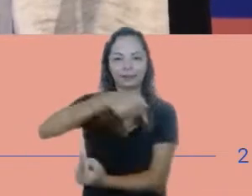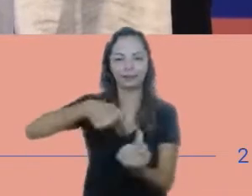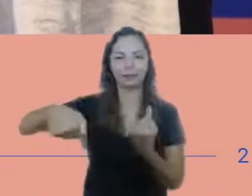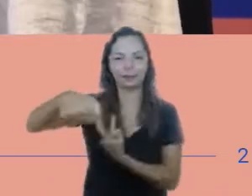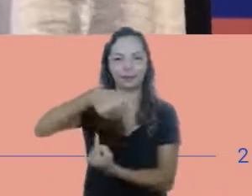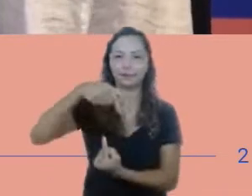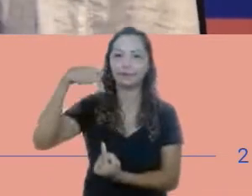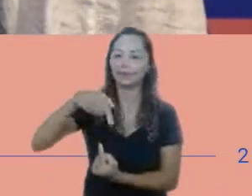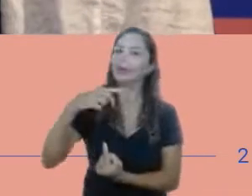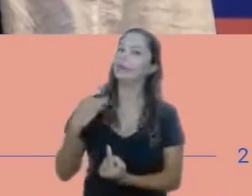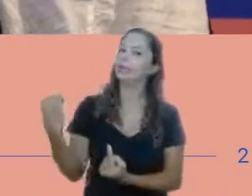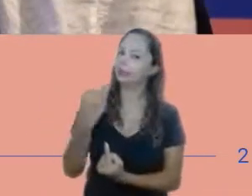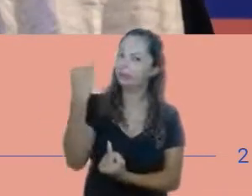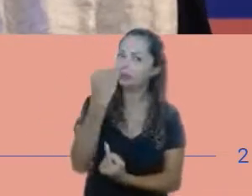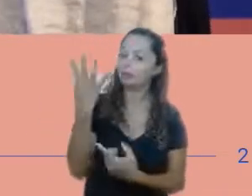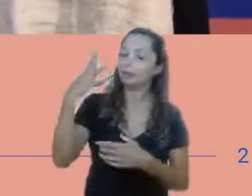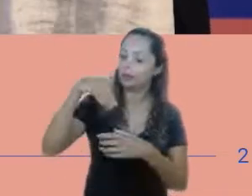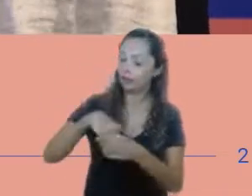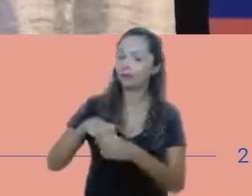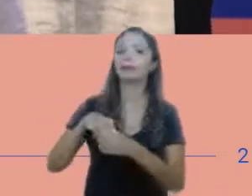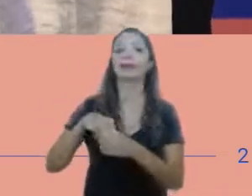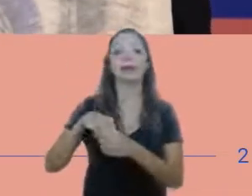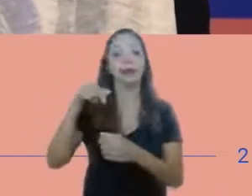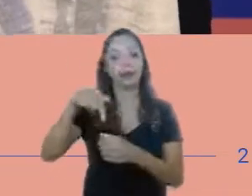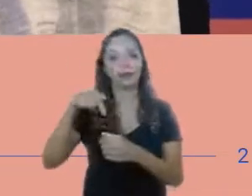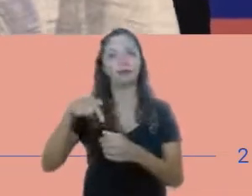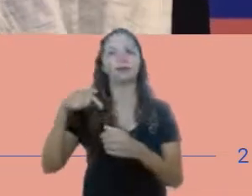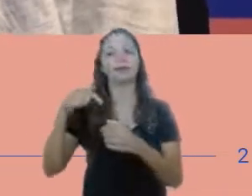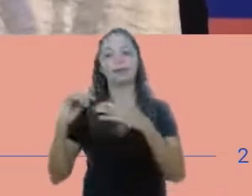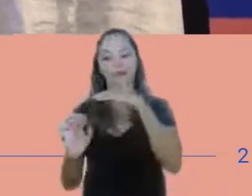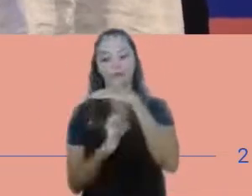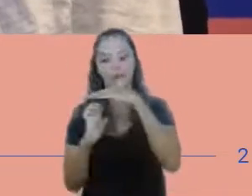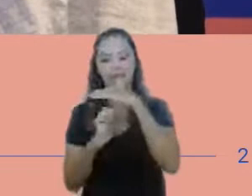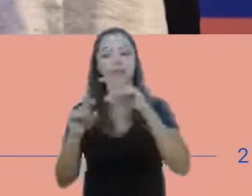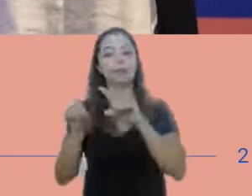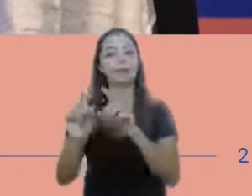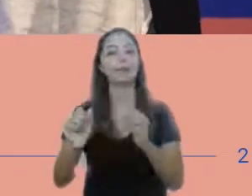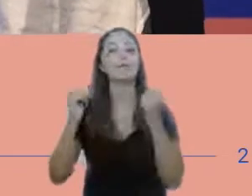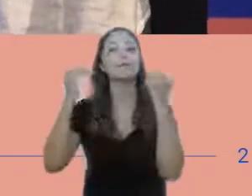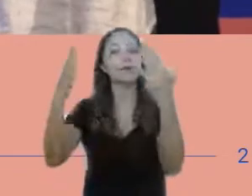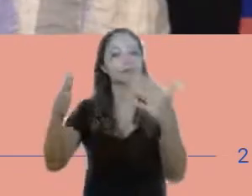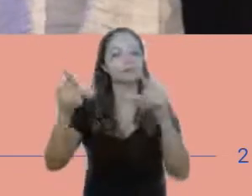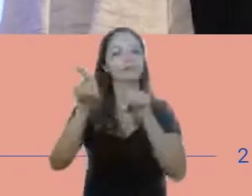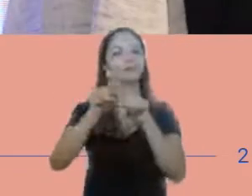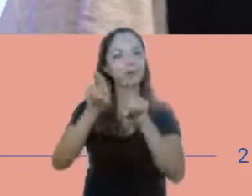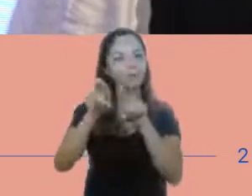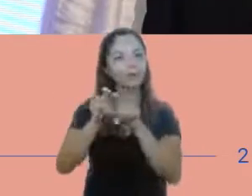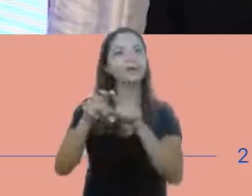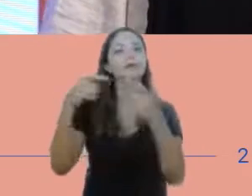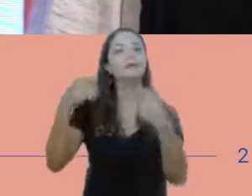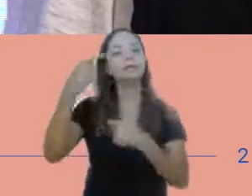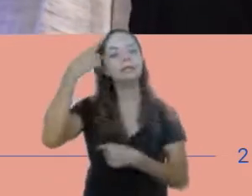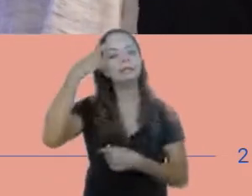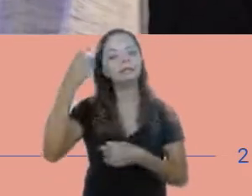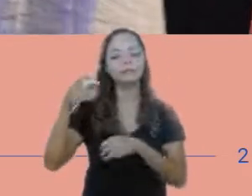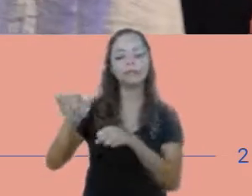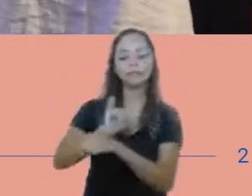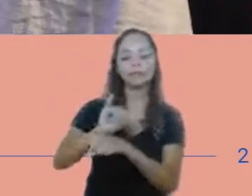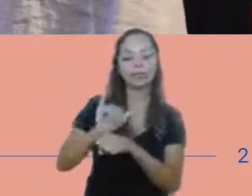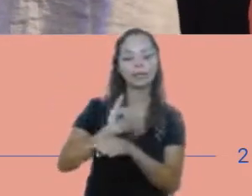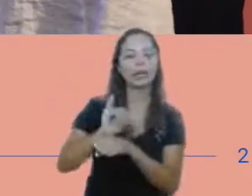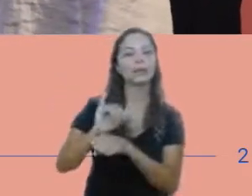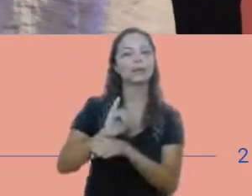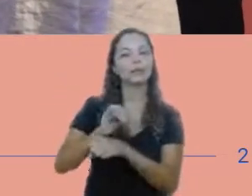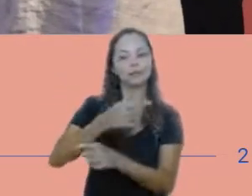interna e externa para que todos os atores possam criar uma solução circular E aí